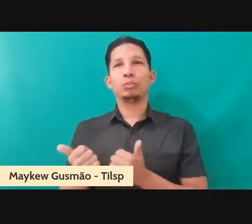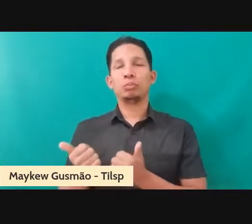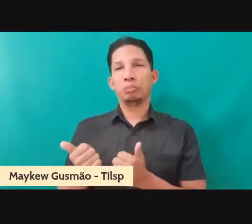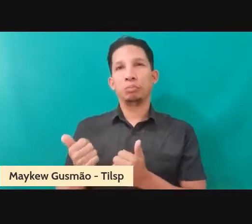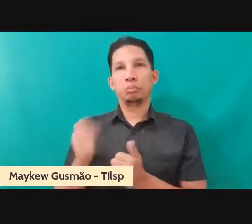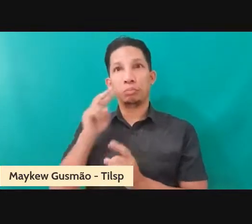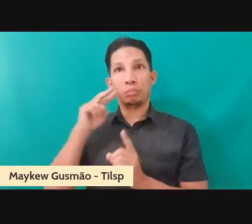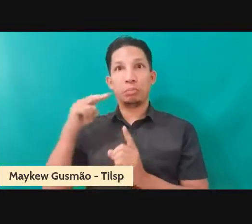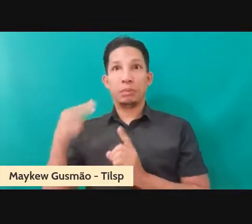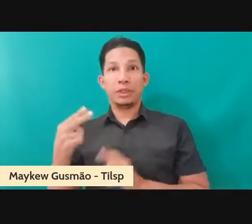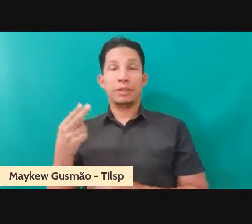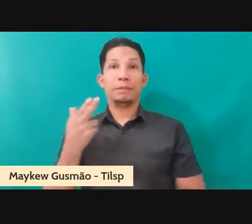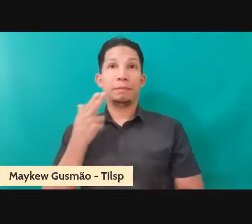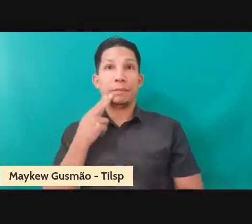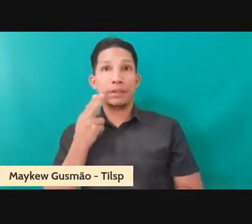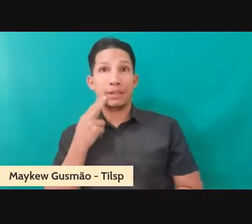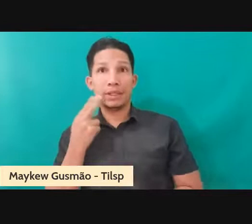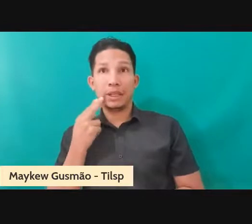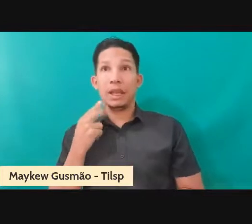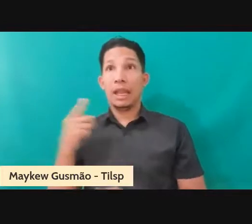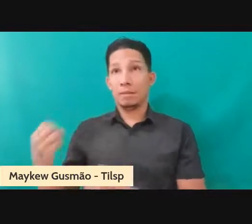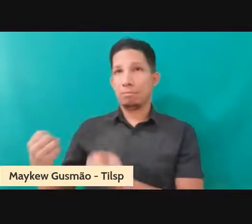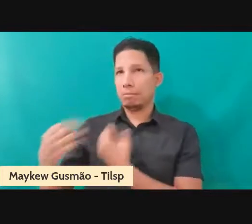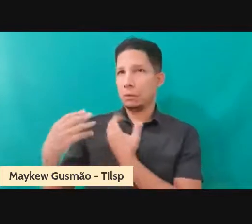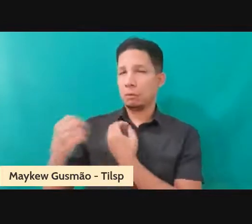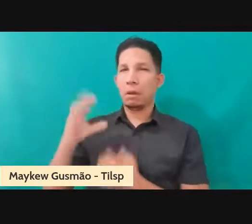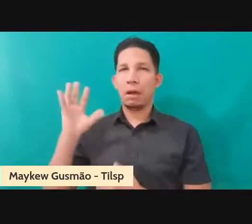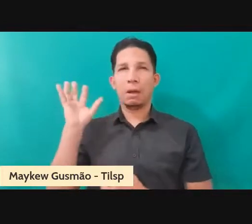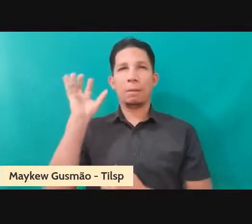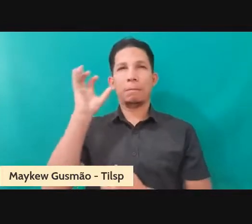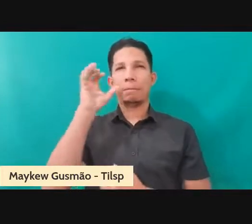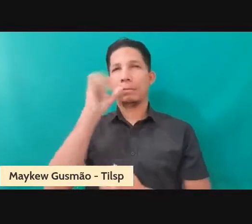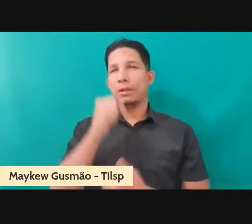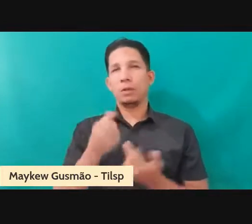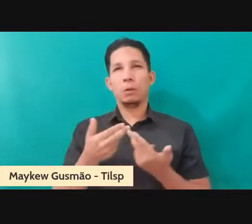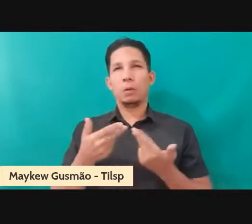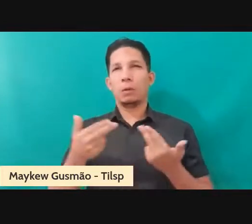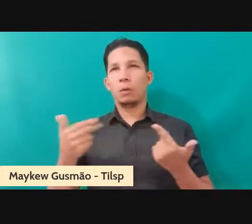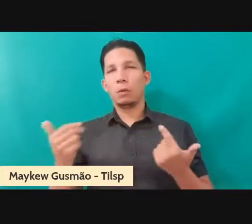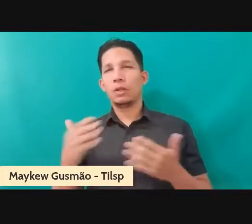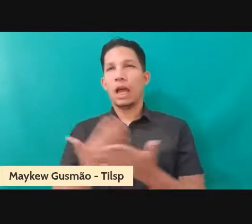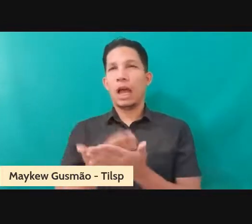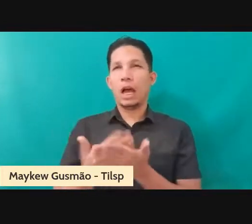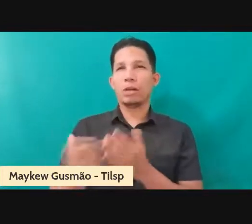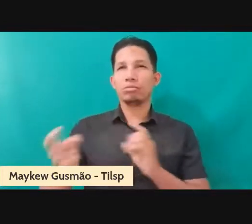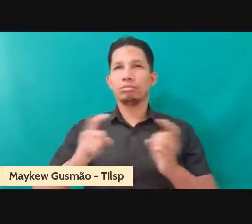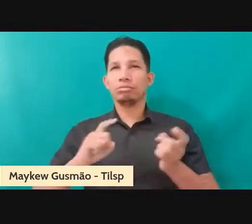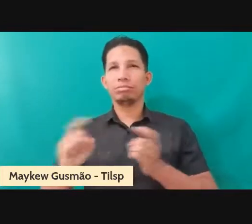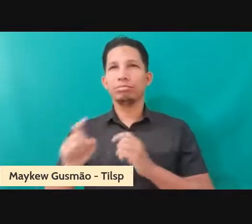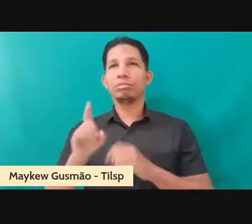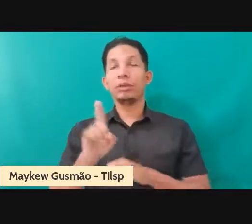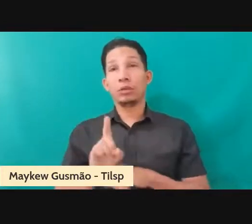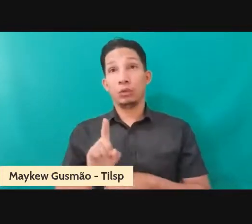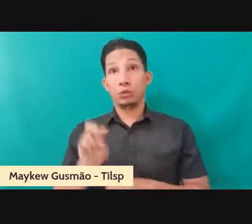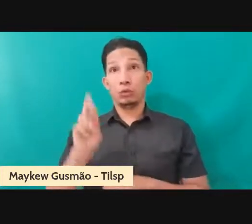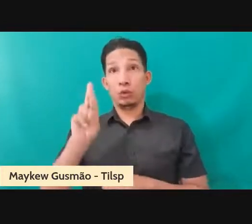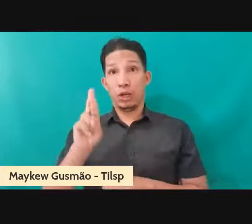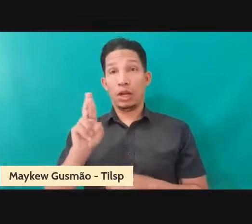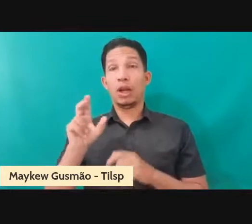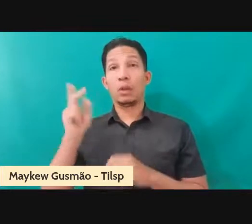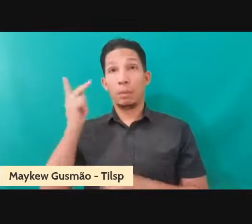bakhtiniana. Quero dizer que aprendi muito com ele nas discussões, nas aulas do doutorado na PUC, e